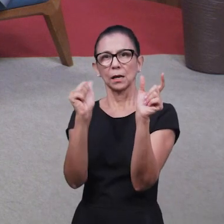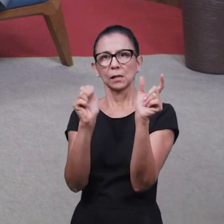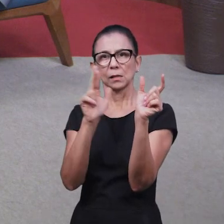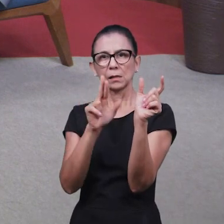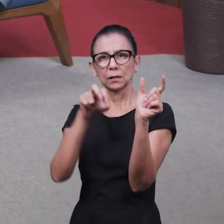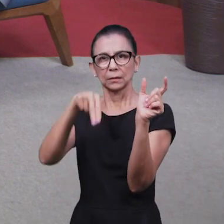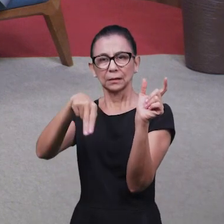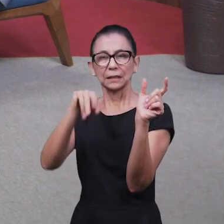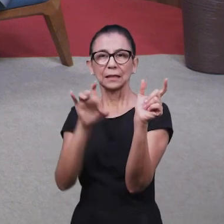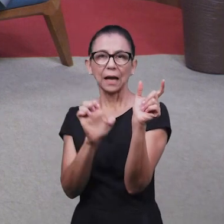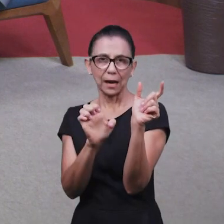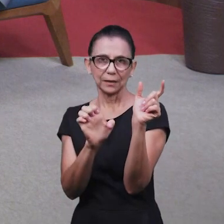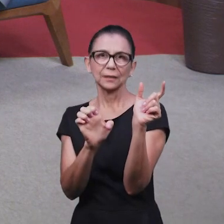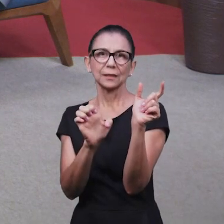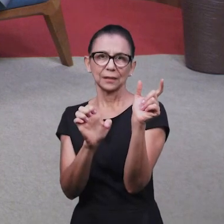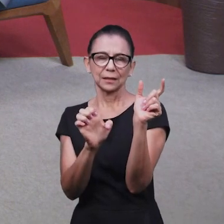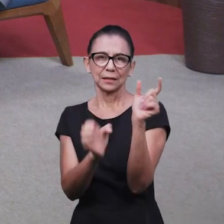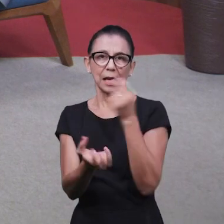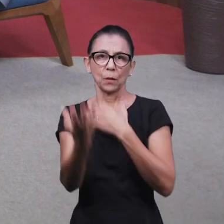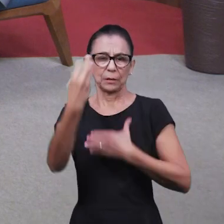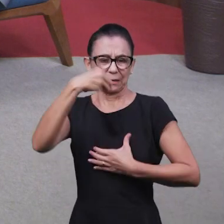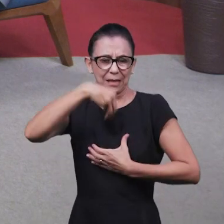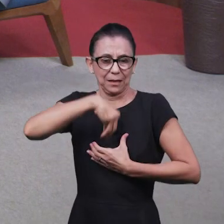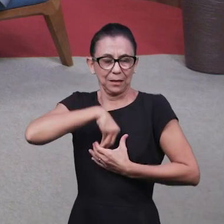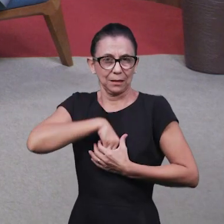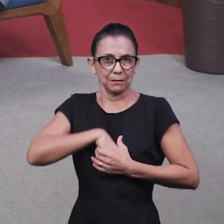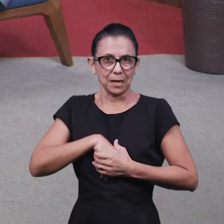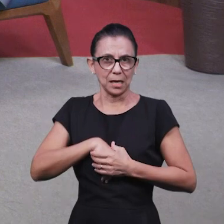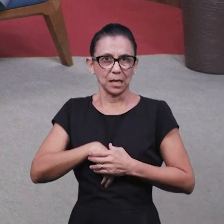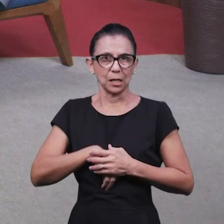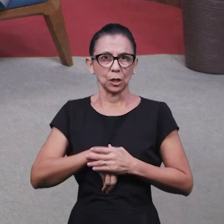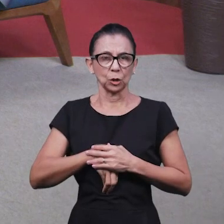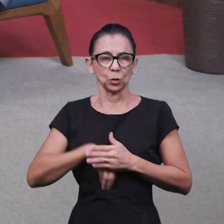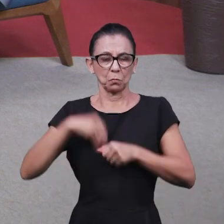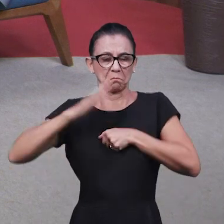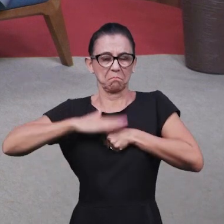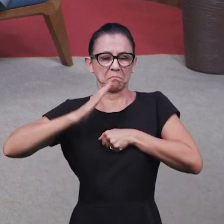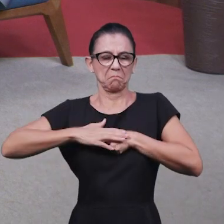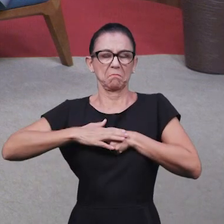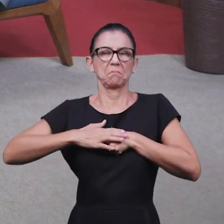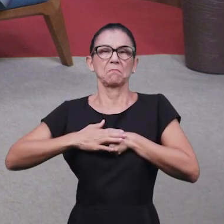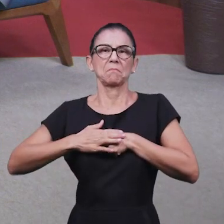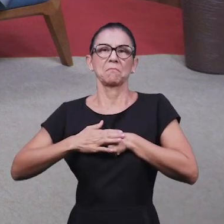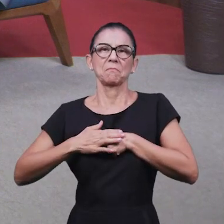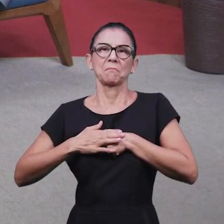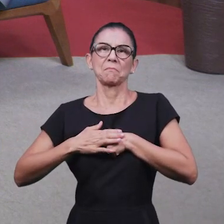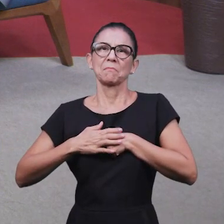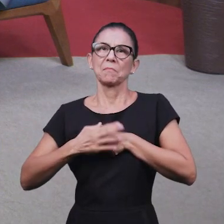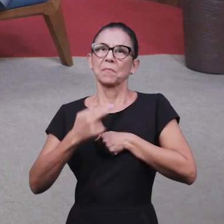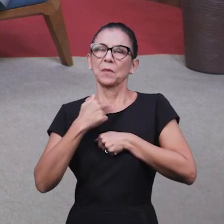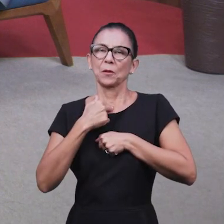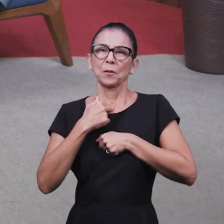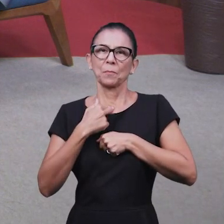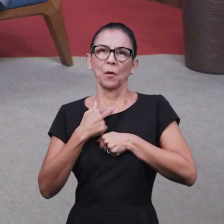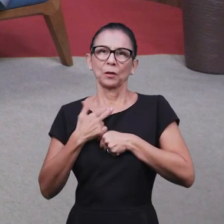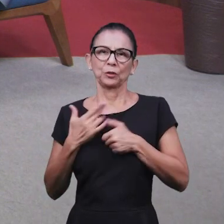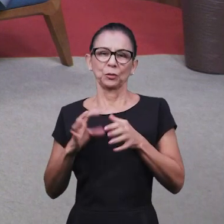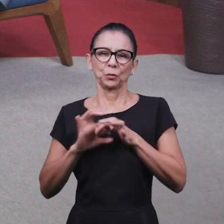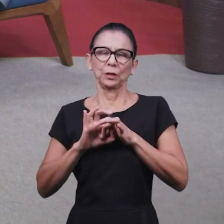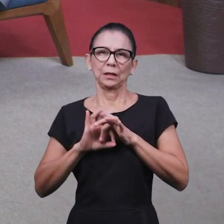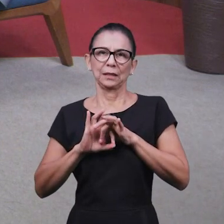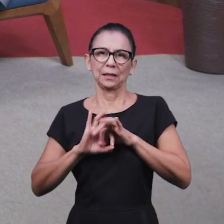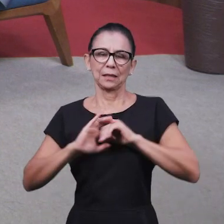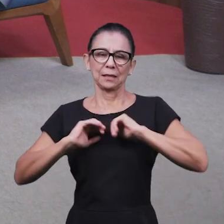assim, os dois se opõem, ou seja, não tem como conviver juntos. O que é da carne é carne, o que é do